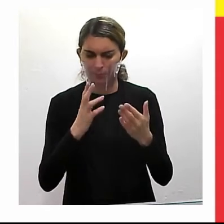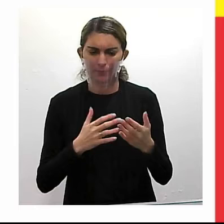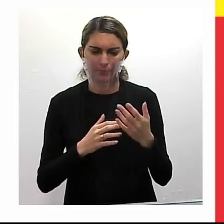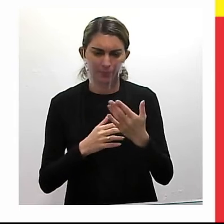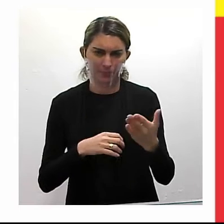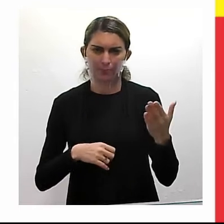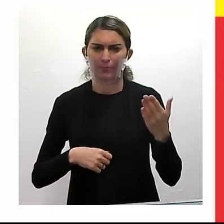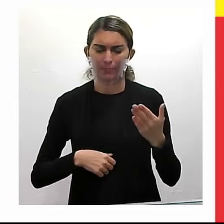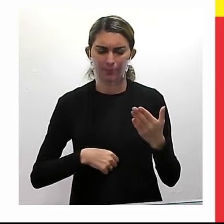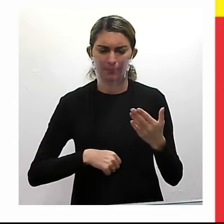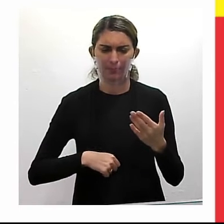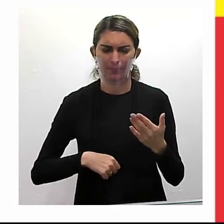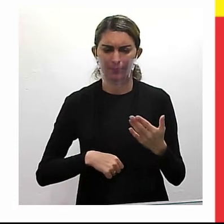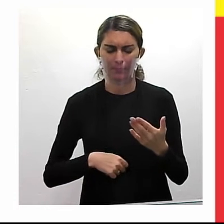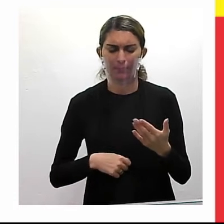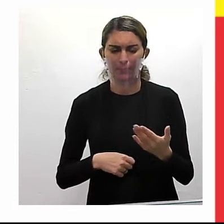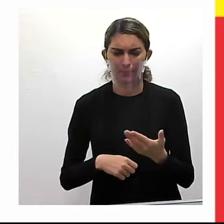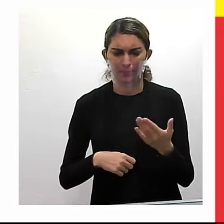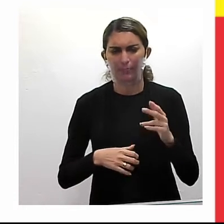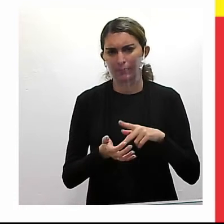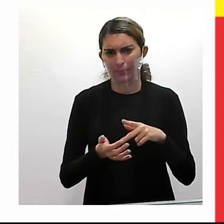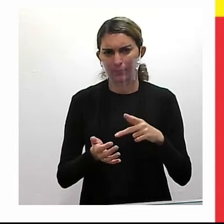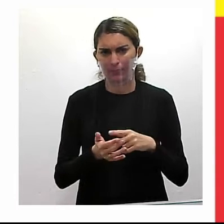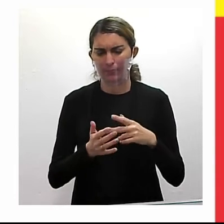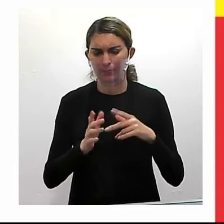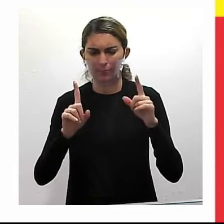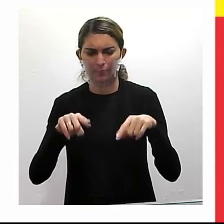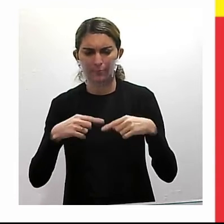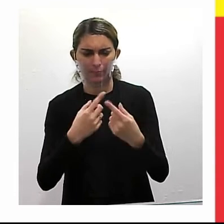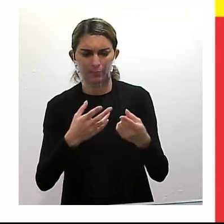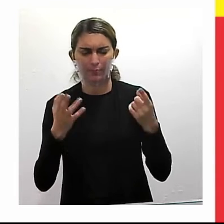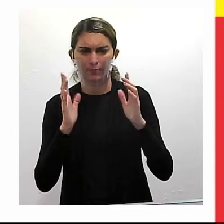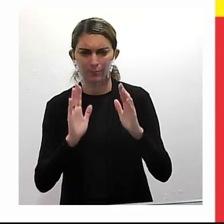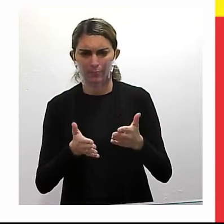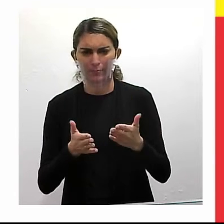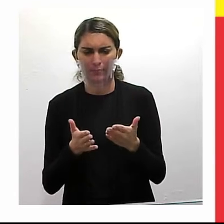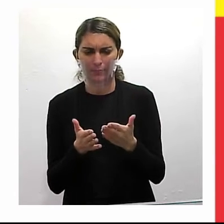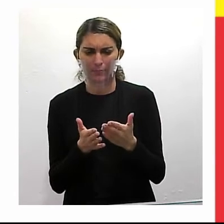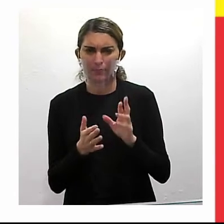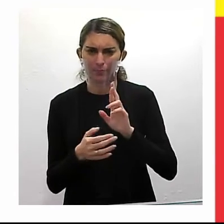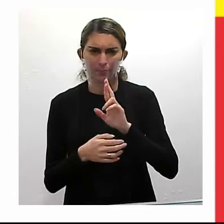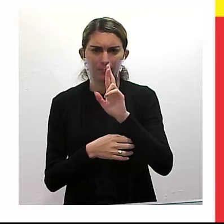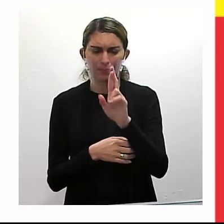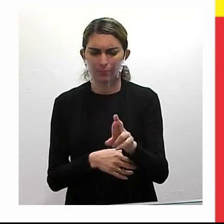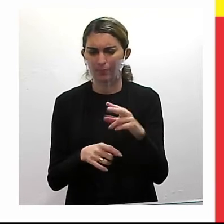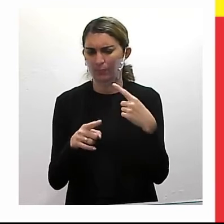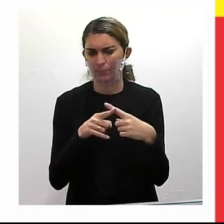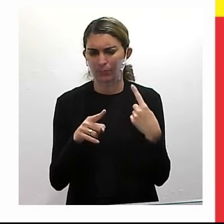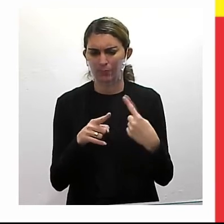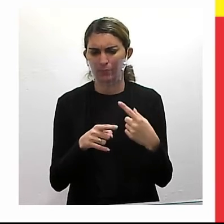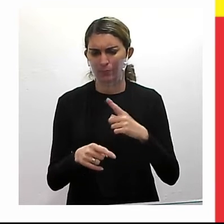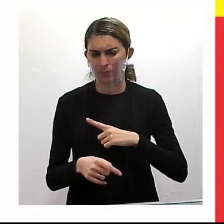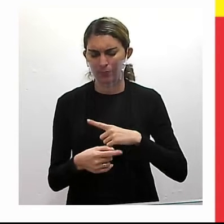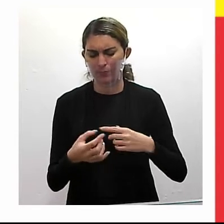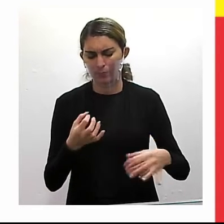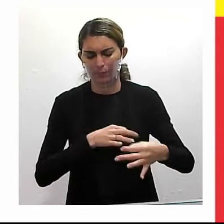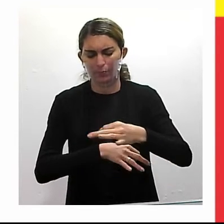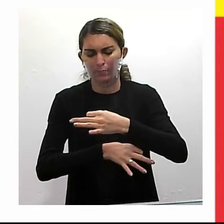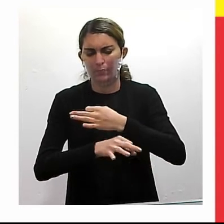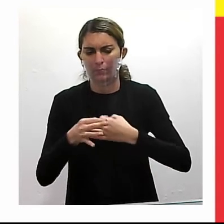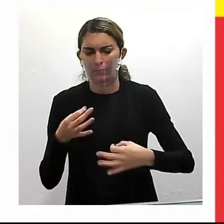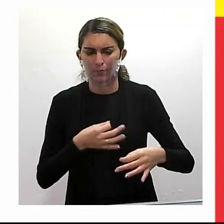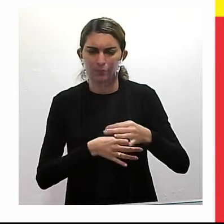isso aqui, na verdade, já é a minha resposta. Porque aqui, ó, eu tenho moléculas